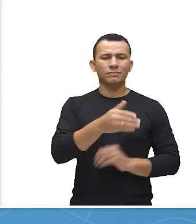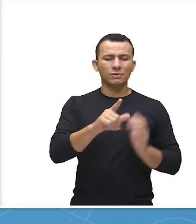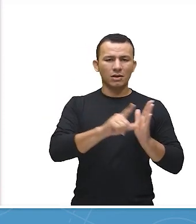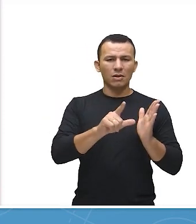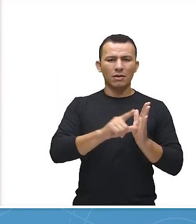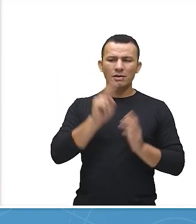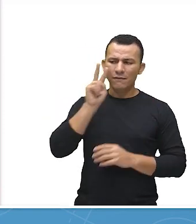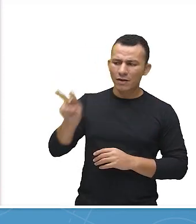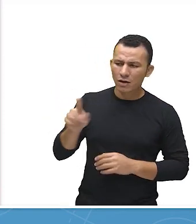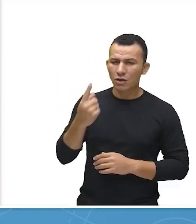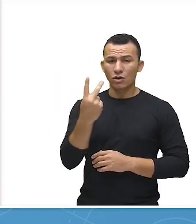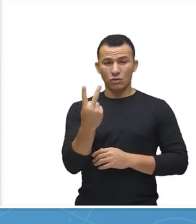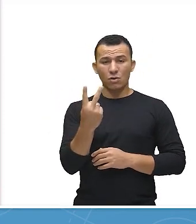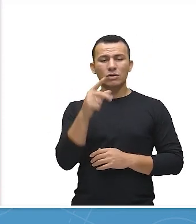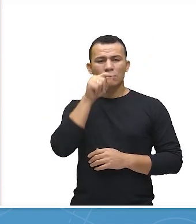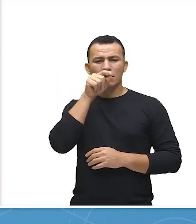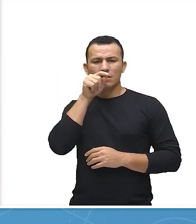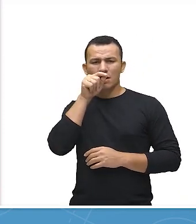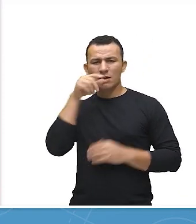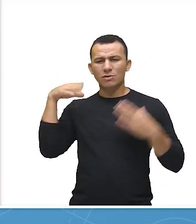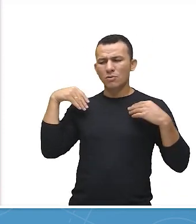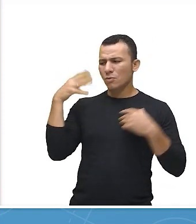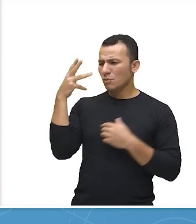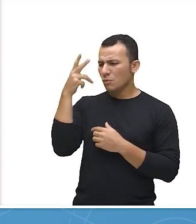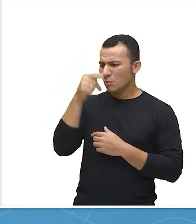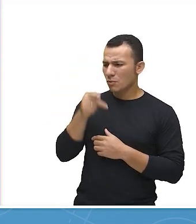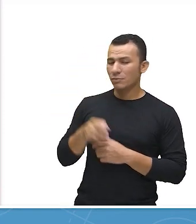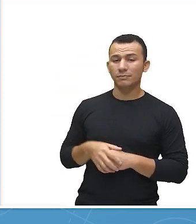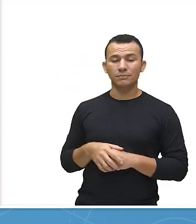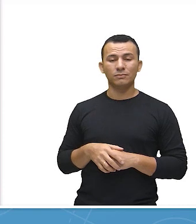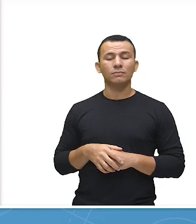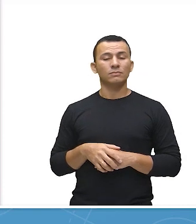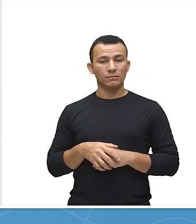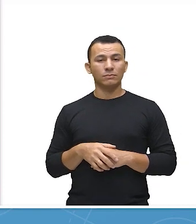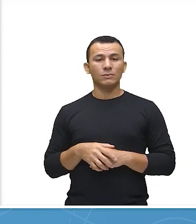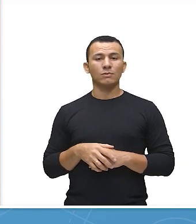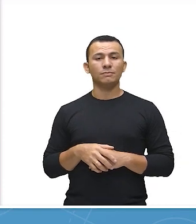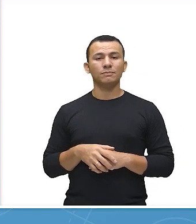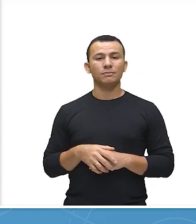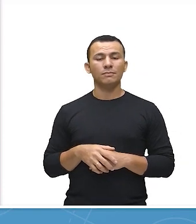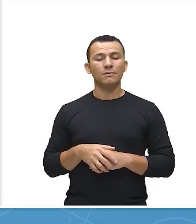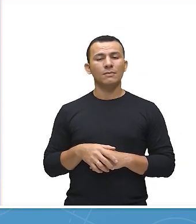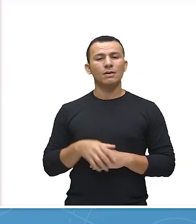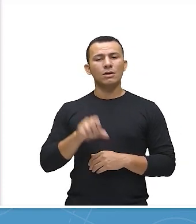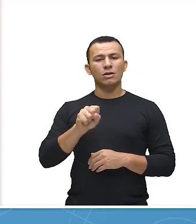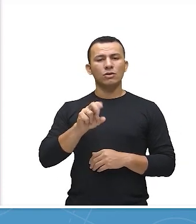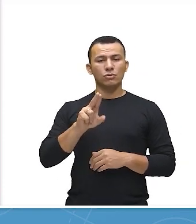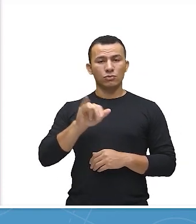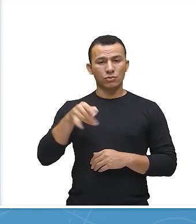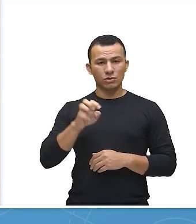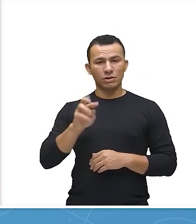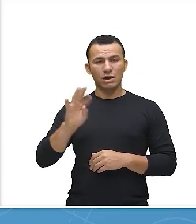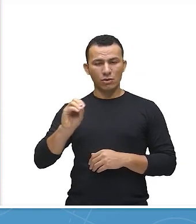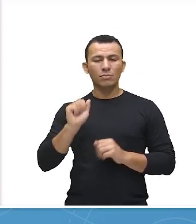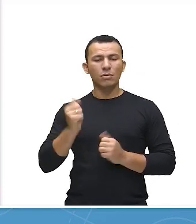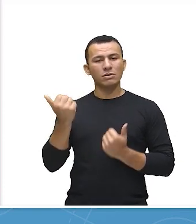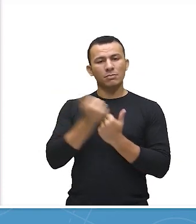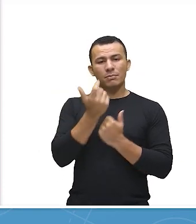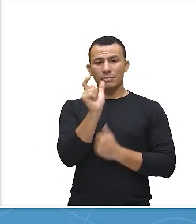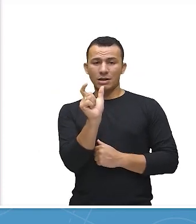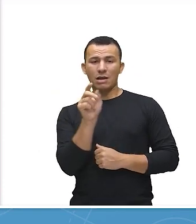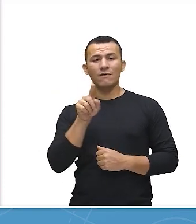quê? Da terceira pessoa, né? Ele é o narrador observador. Então, quem marcou a letra C marcou